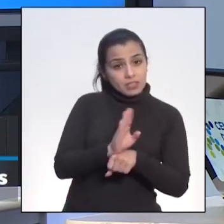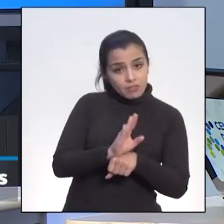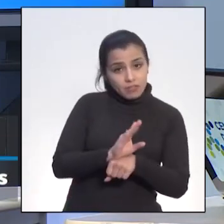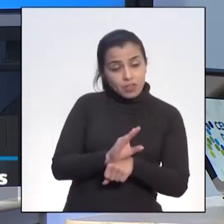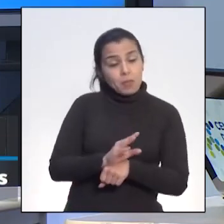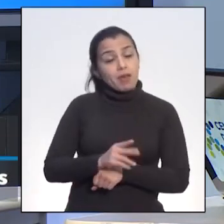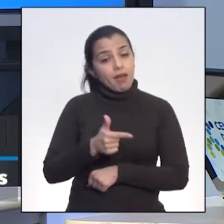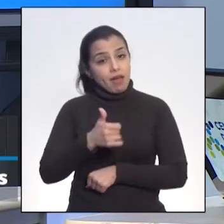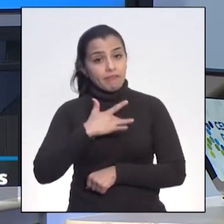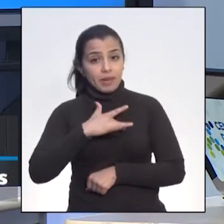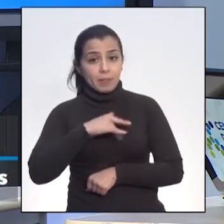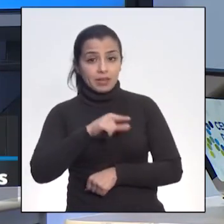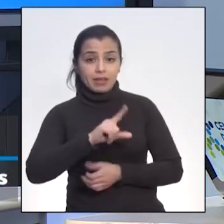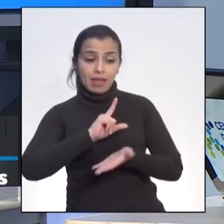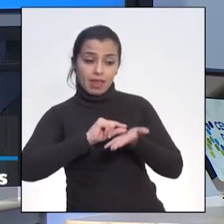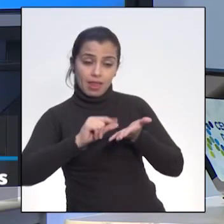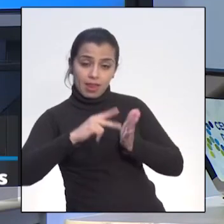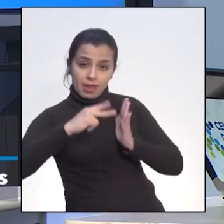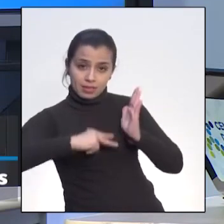ler